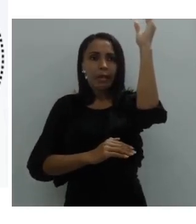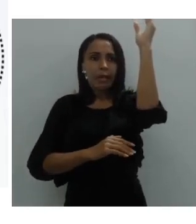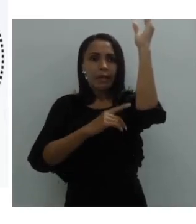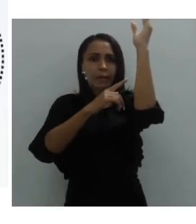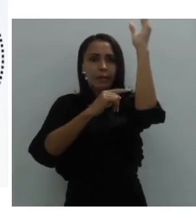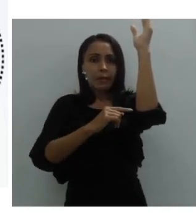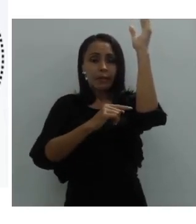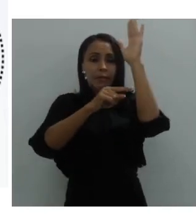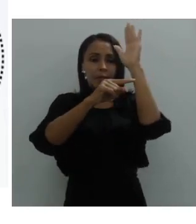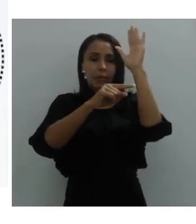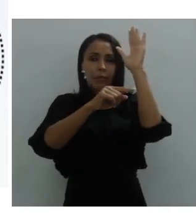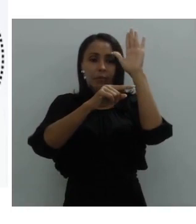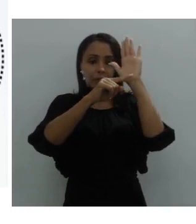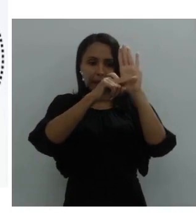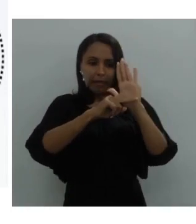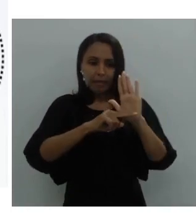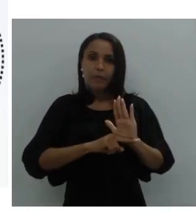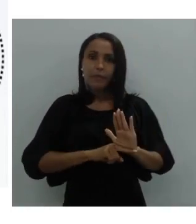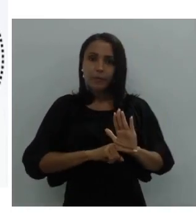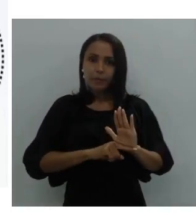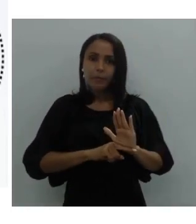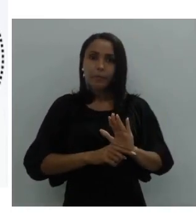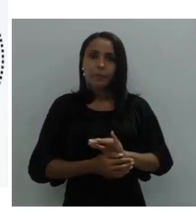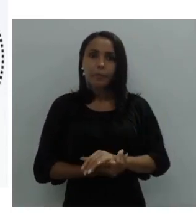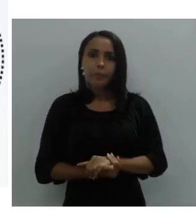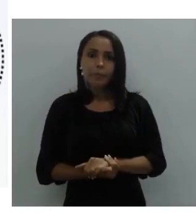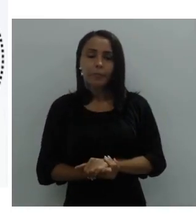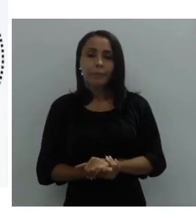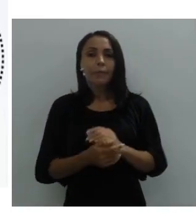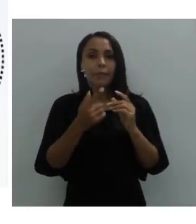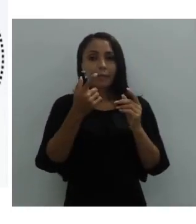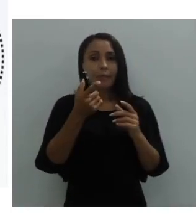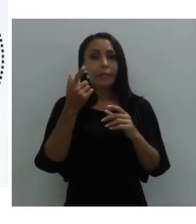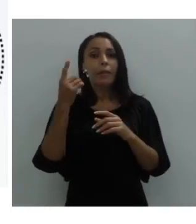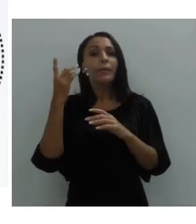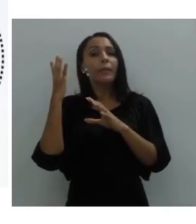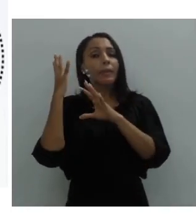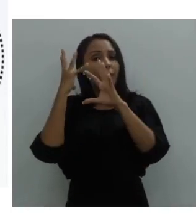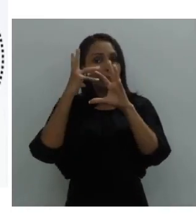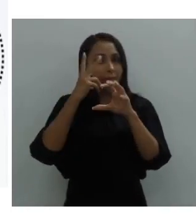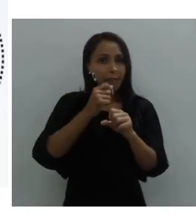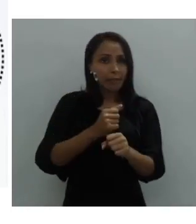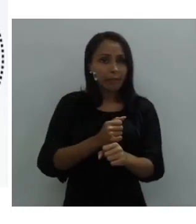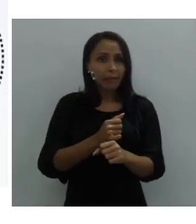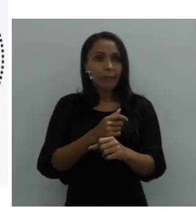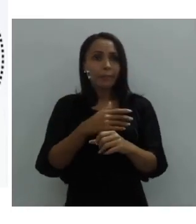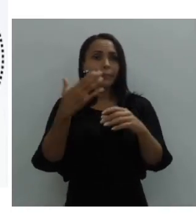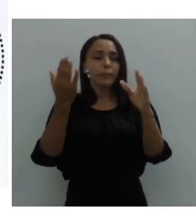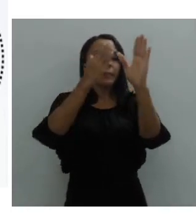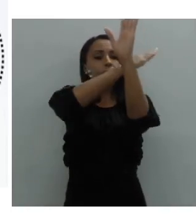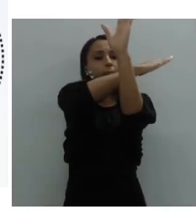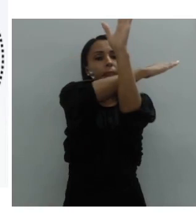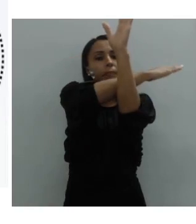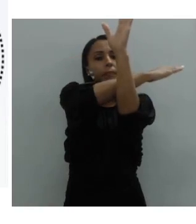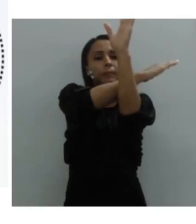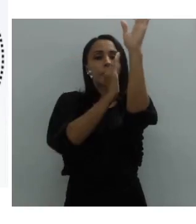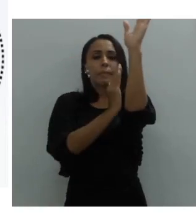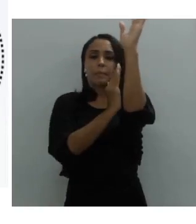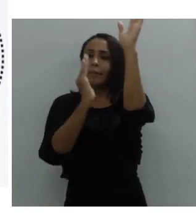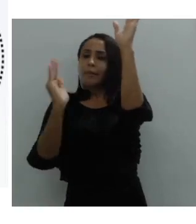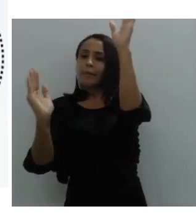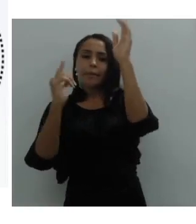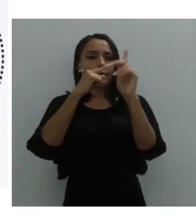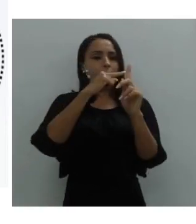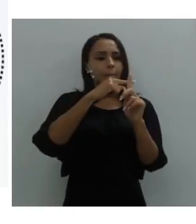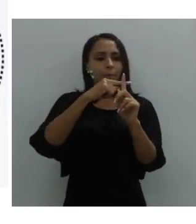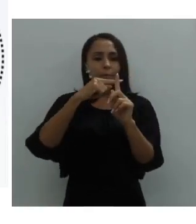para baixo. São os números que a gente chama de negativo. Recapitulando, do centro para a sua direita são os números positivos,